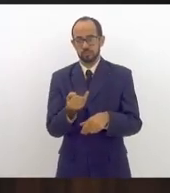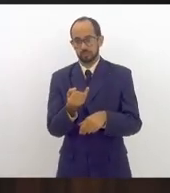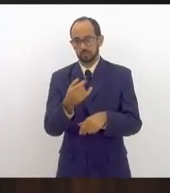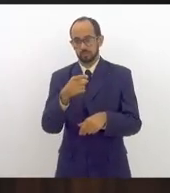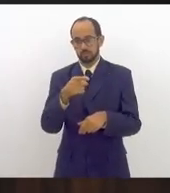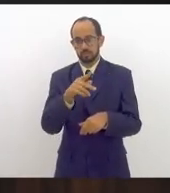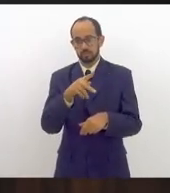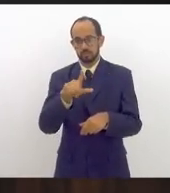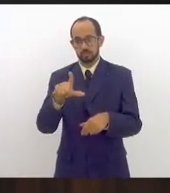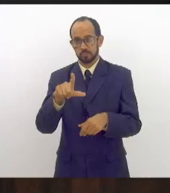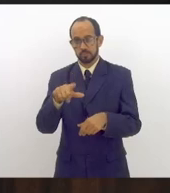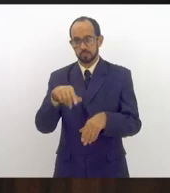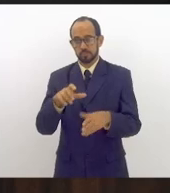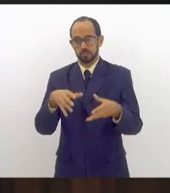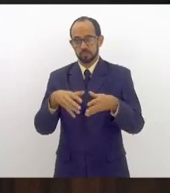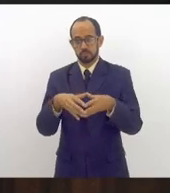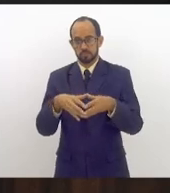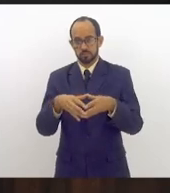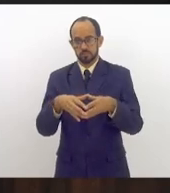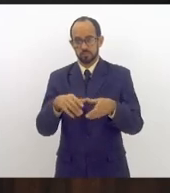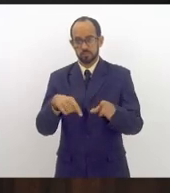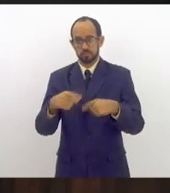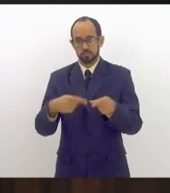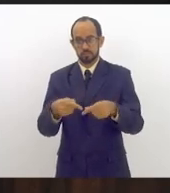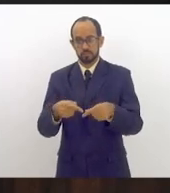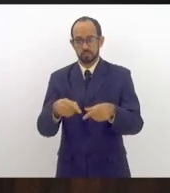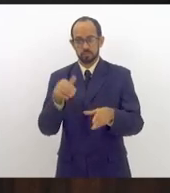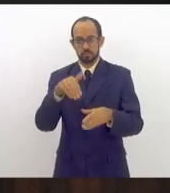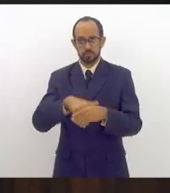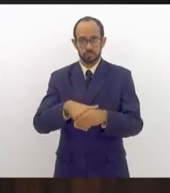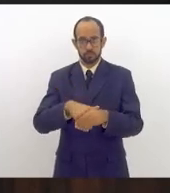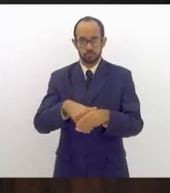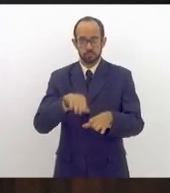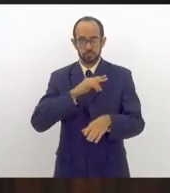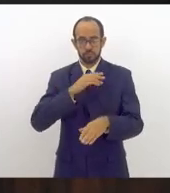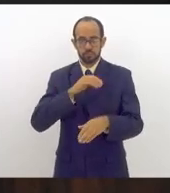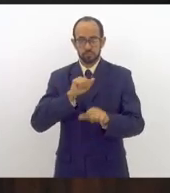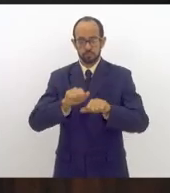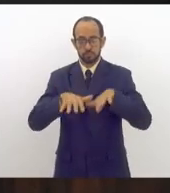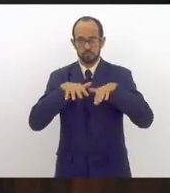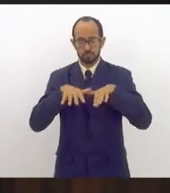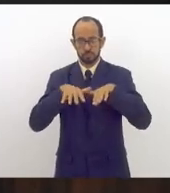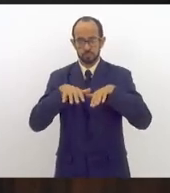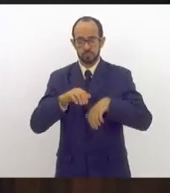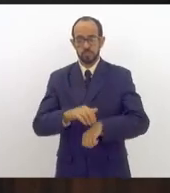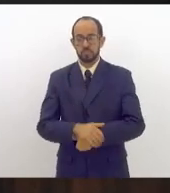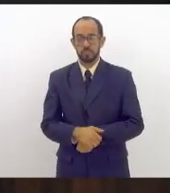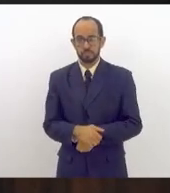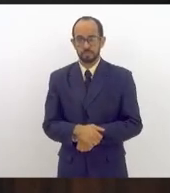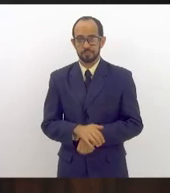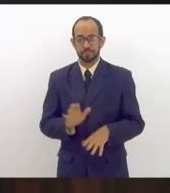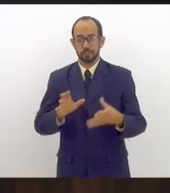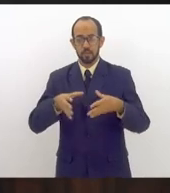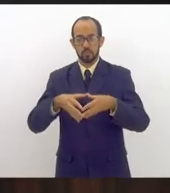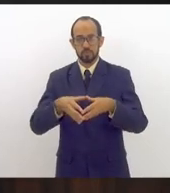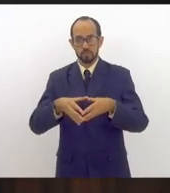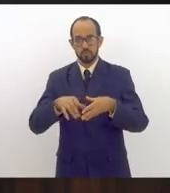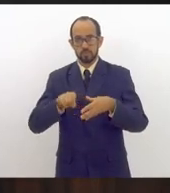ao projeto da comissão e depois às emendas do plenário. Então, da comissão é